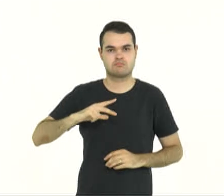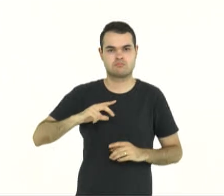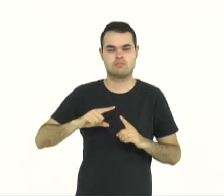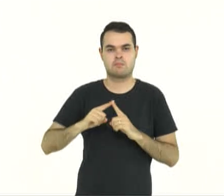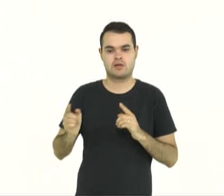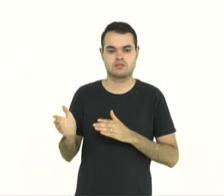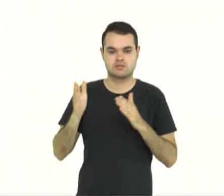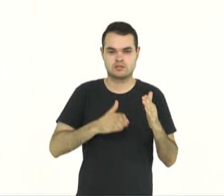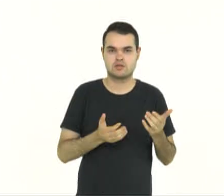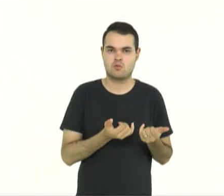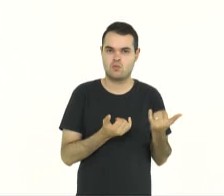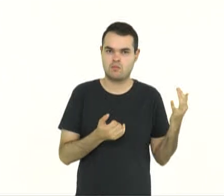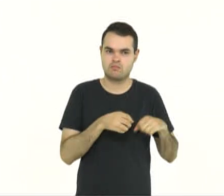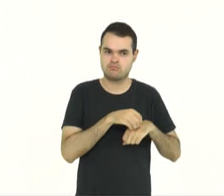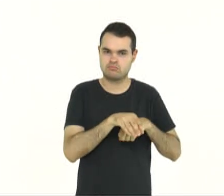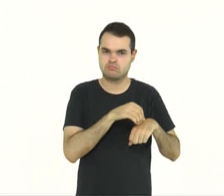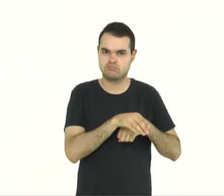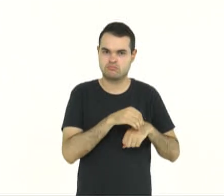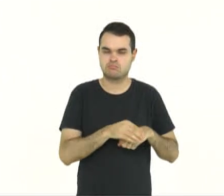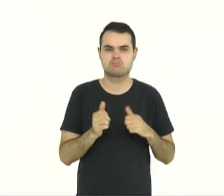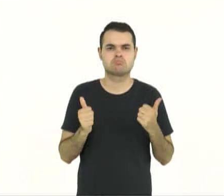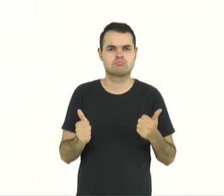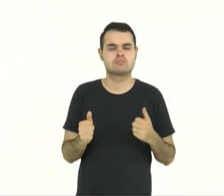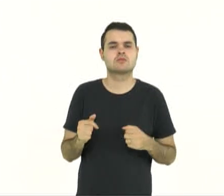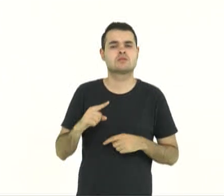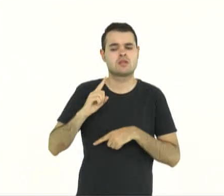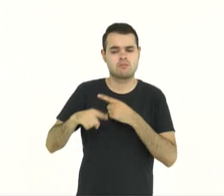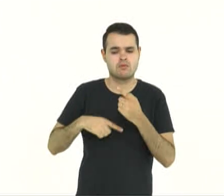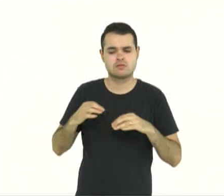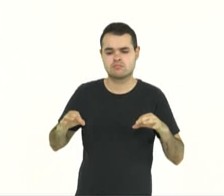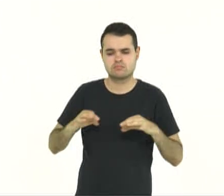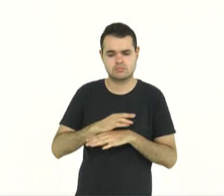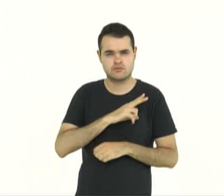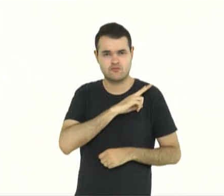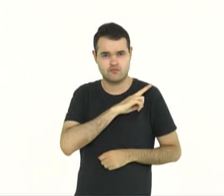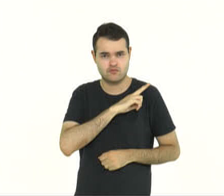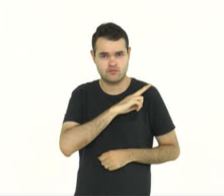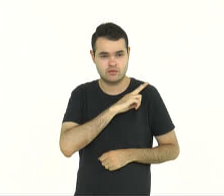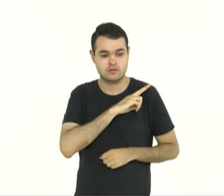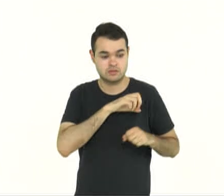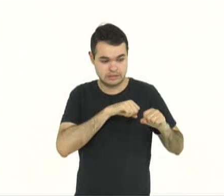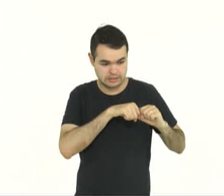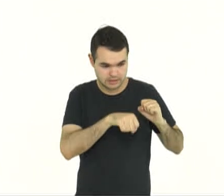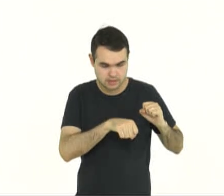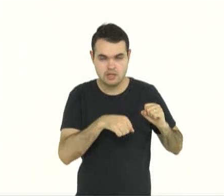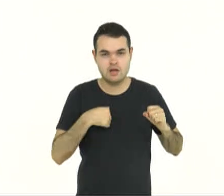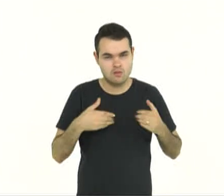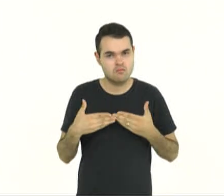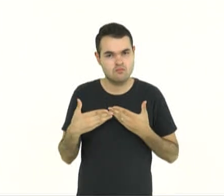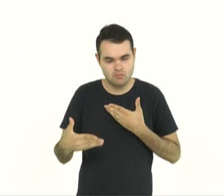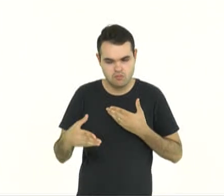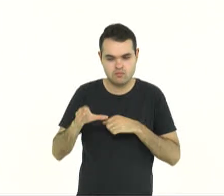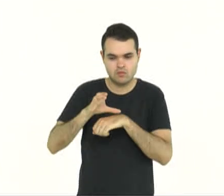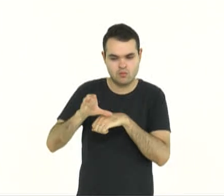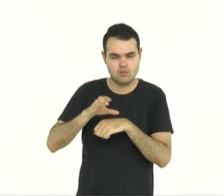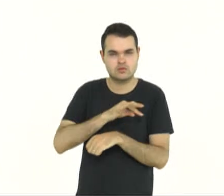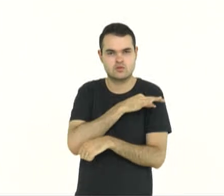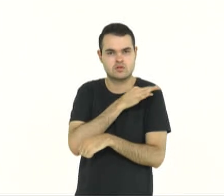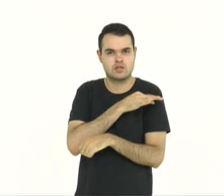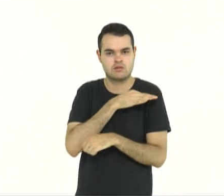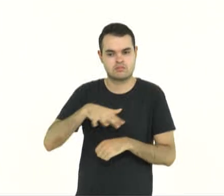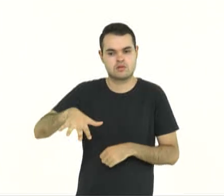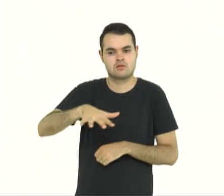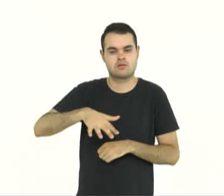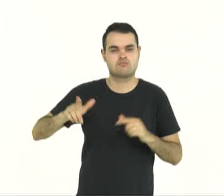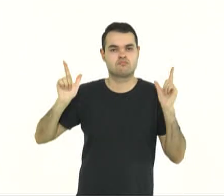aqui algumas sugestões. Bueno, después de terminar la enseñanza media, voy a hacer un curso técnico en